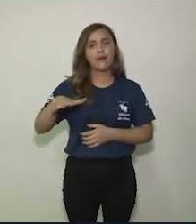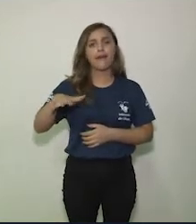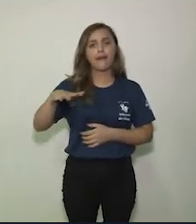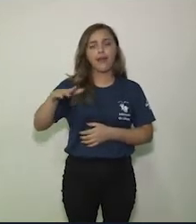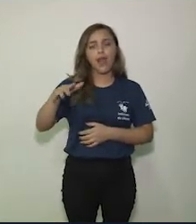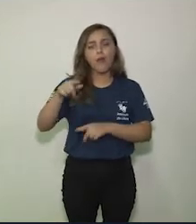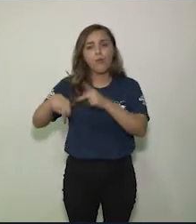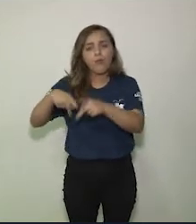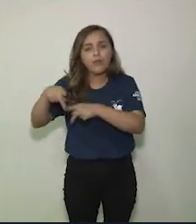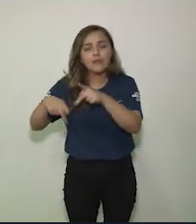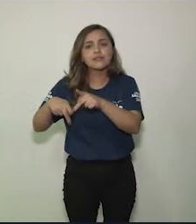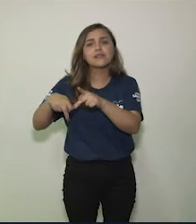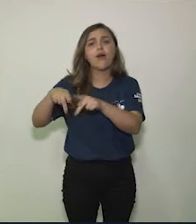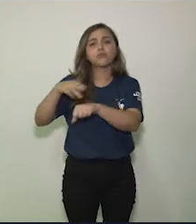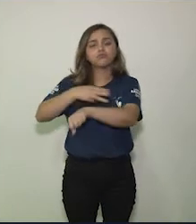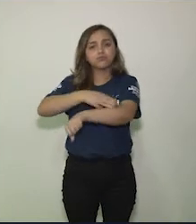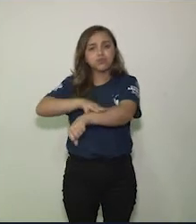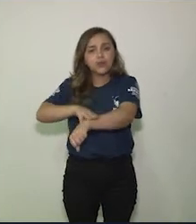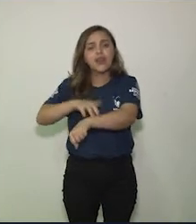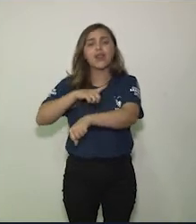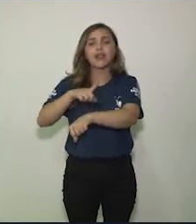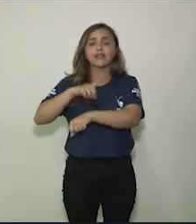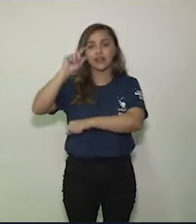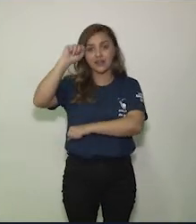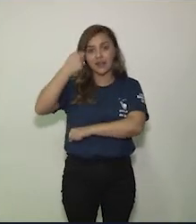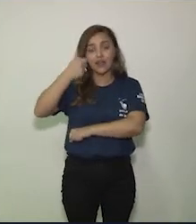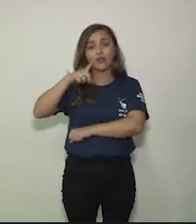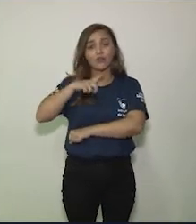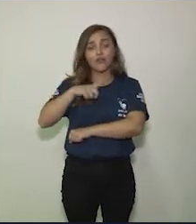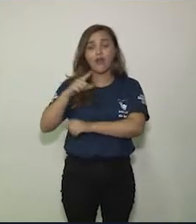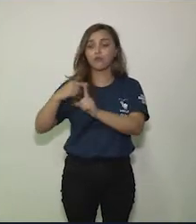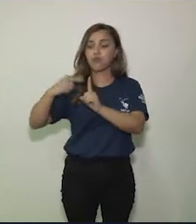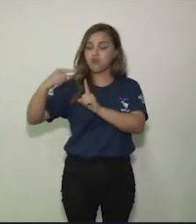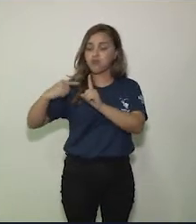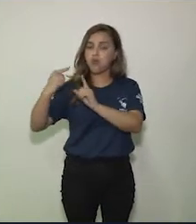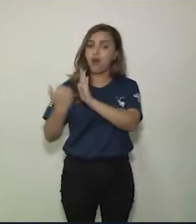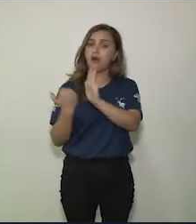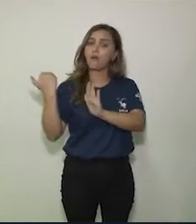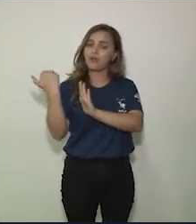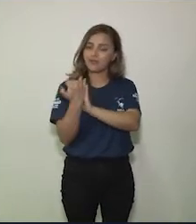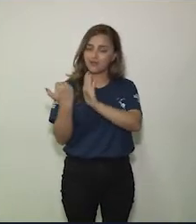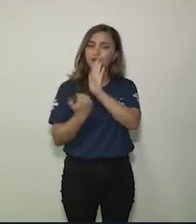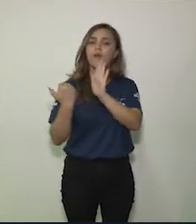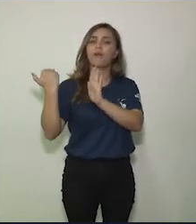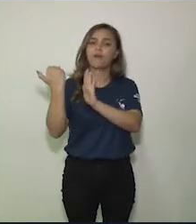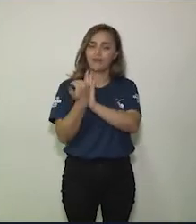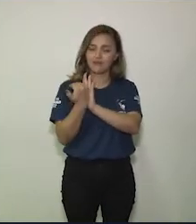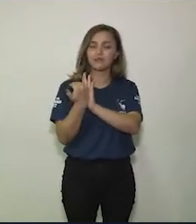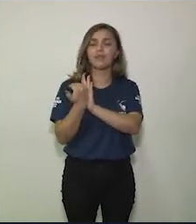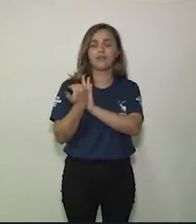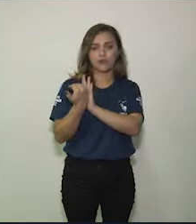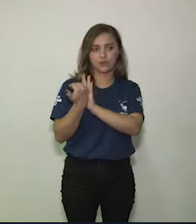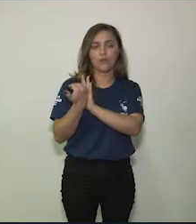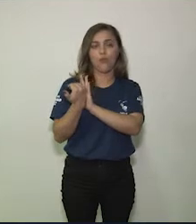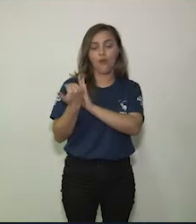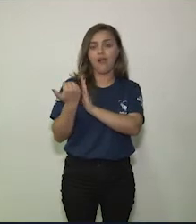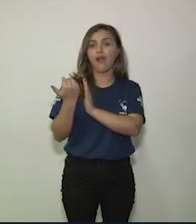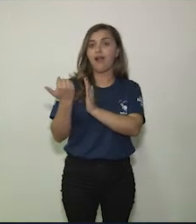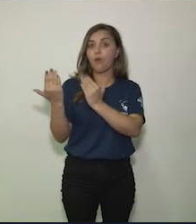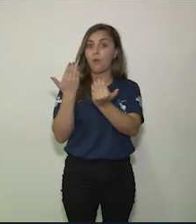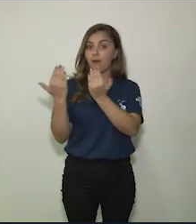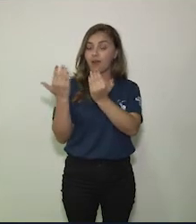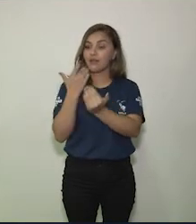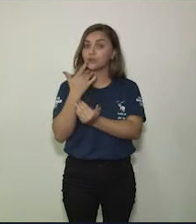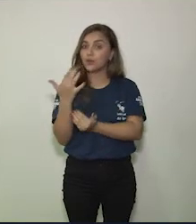se definindo, se consolidando e apontando que esse é o cenário em relação à raça cor. Em relação à